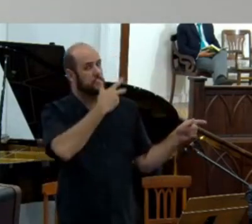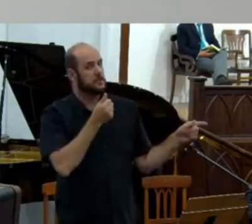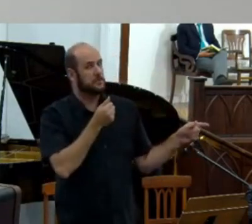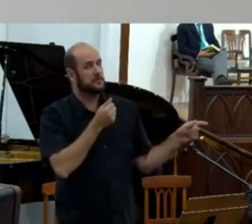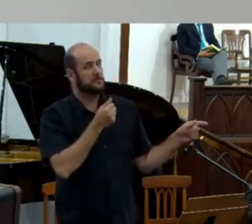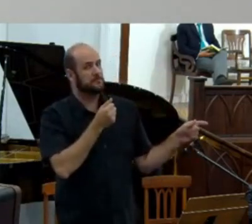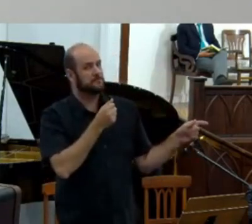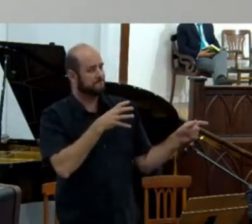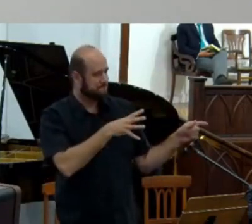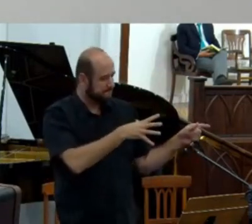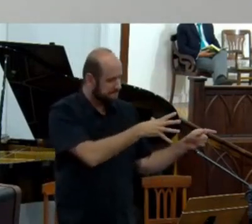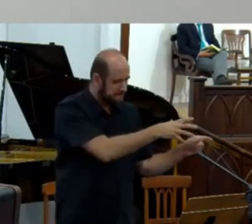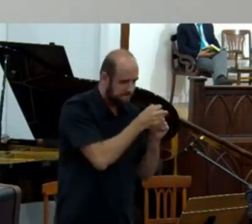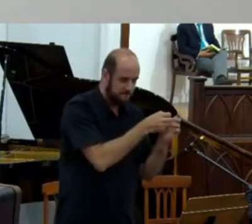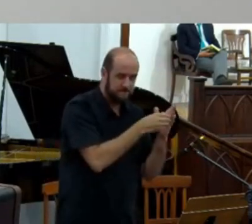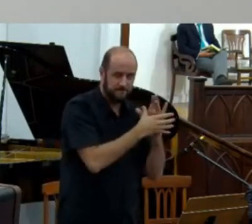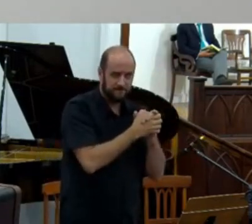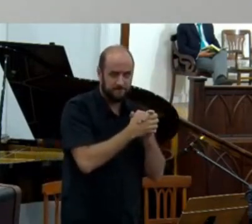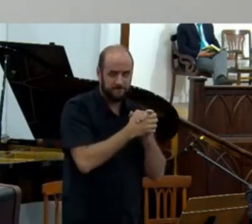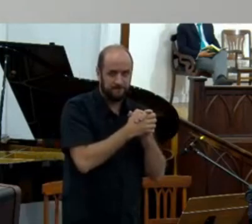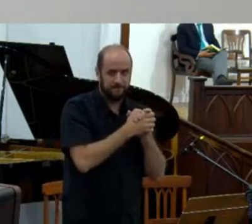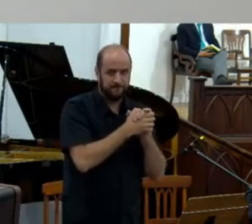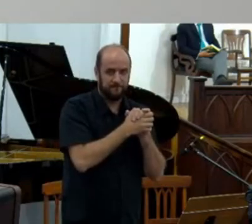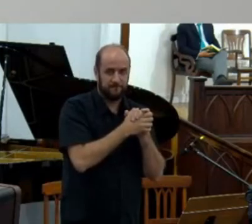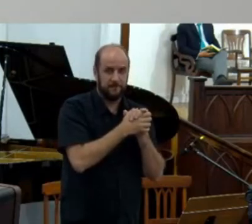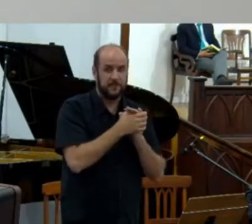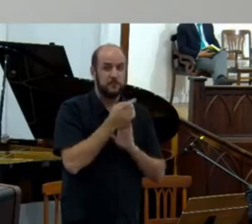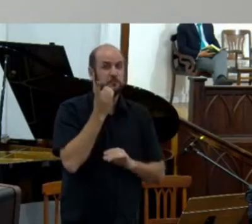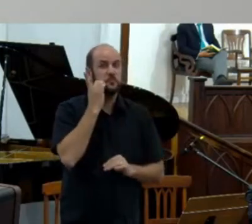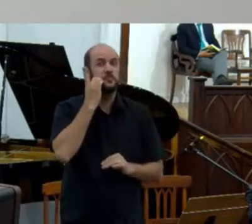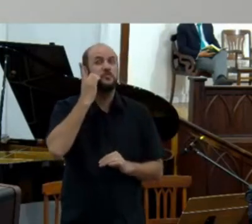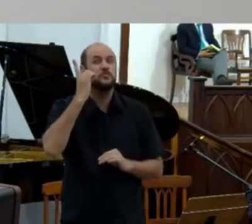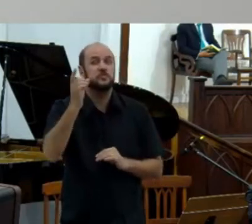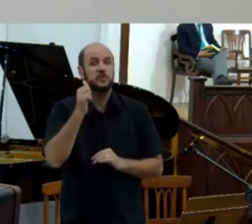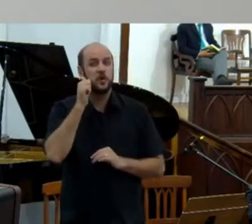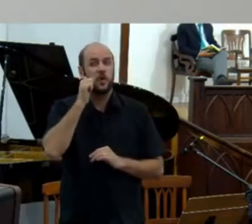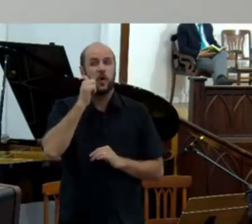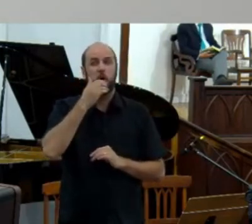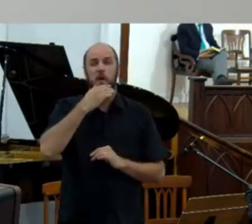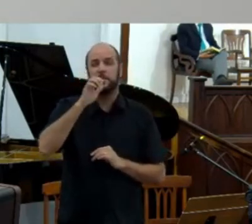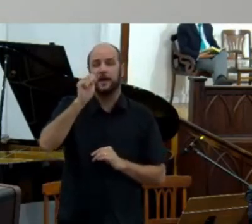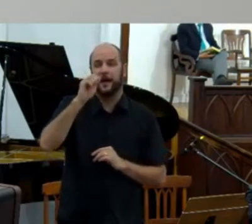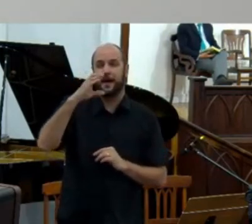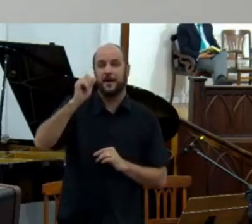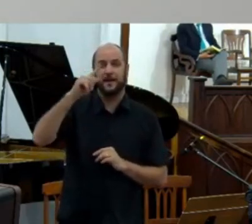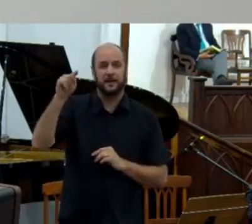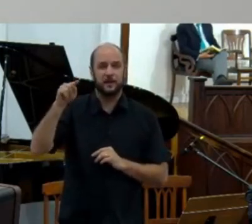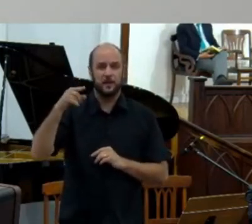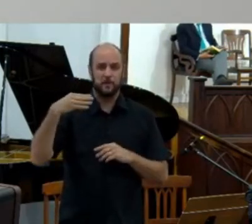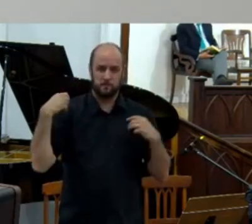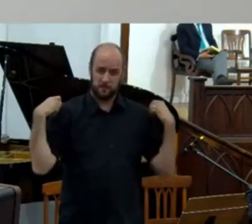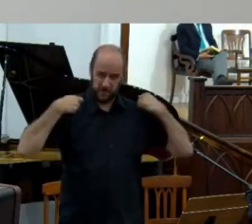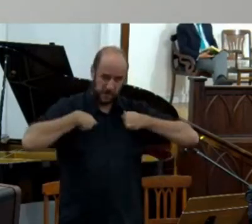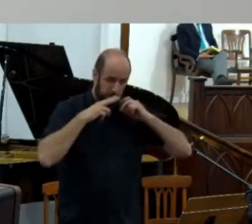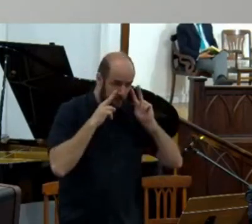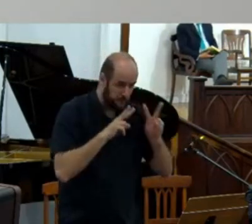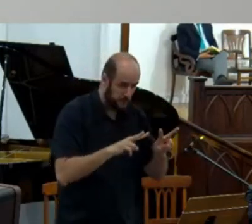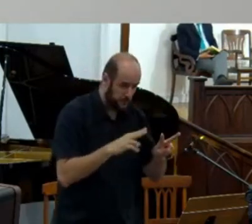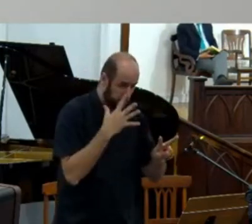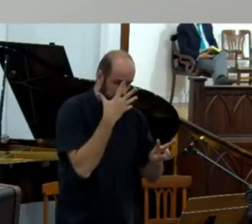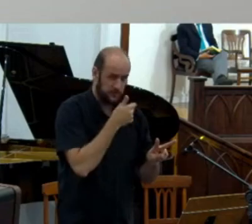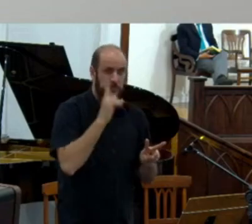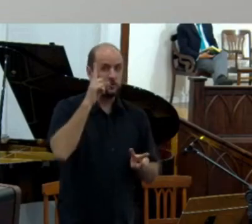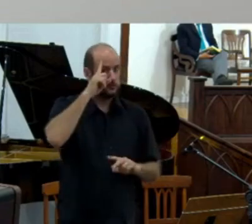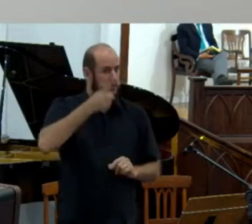bonitas, tomaram para si e casaram com elas. Um dia Acã tomou para si uma capa babilônica quando o Senhor disse que deveria